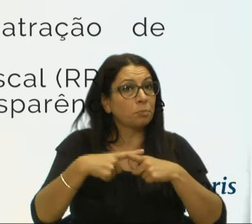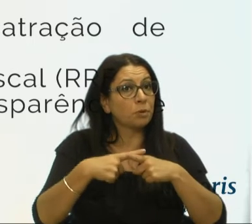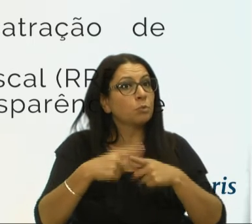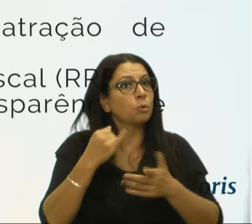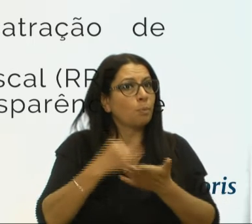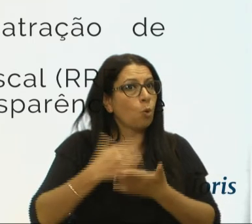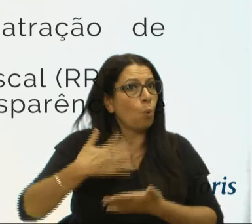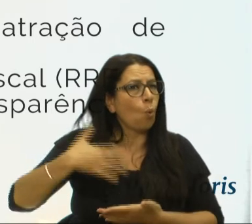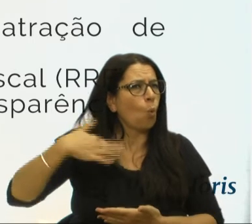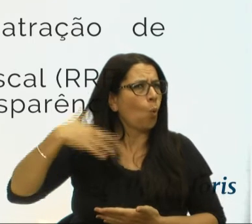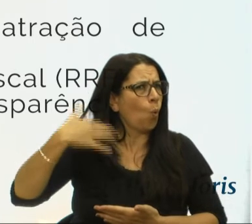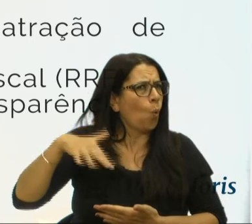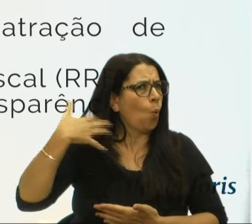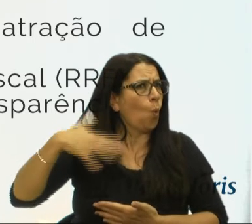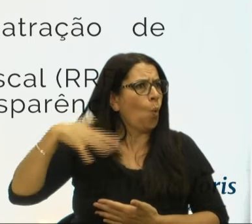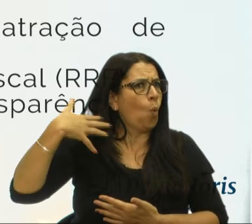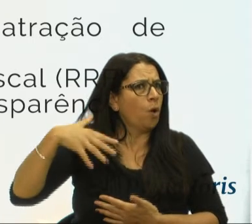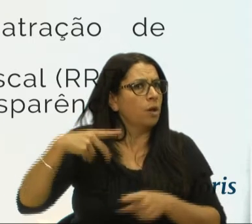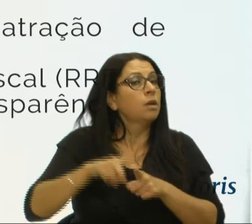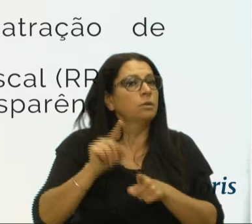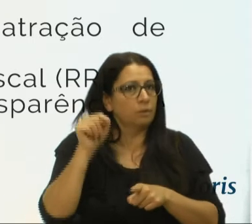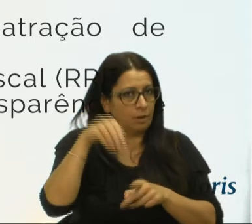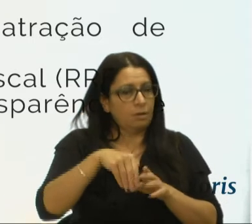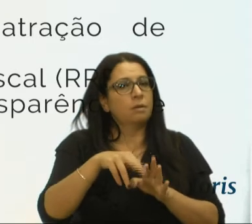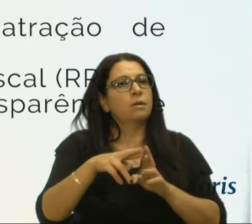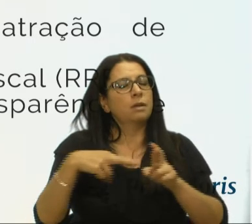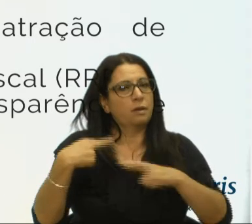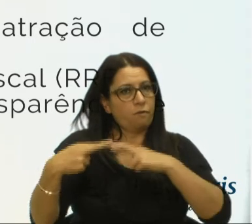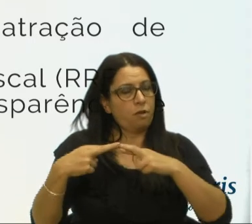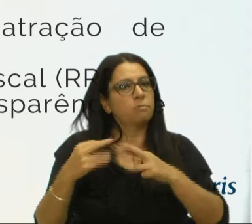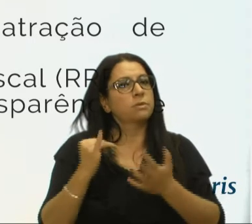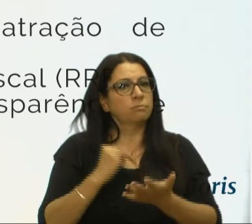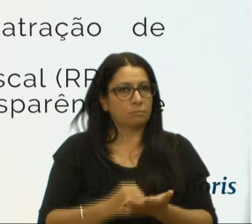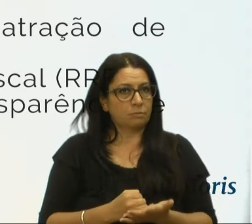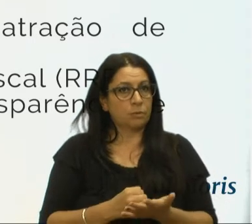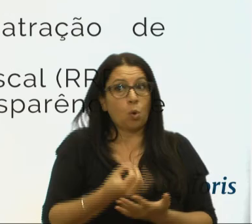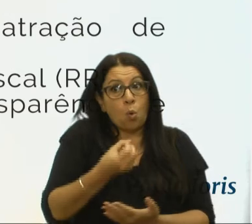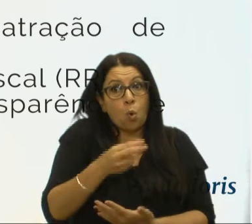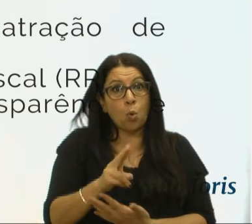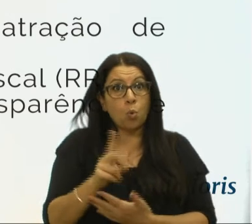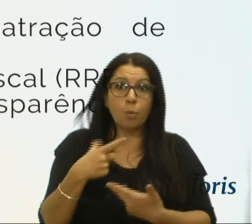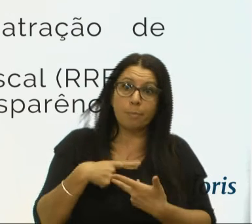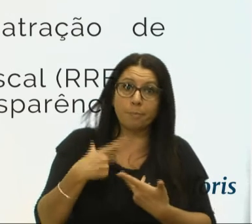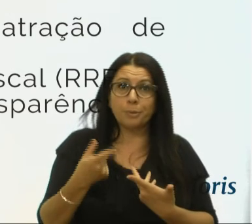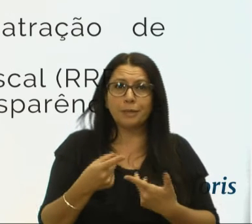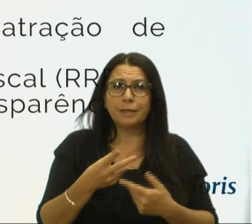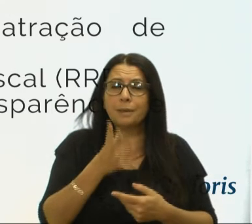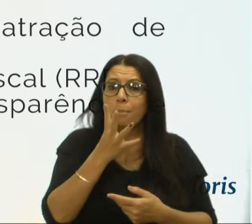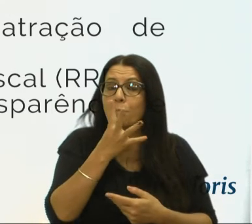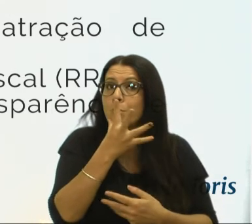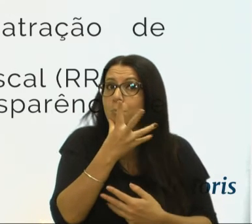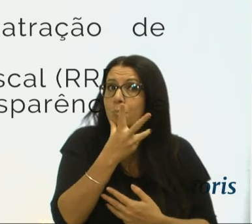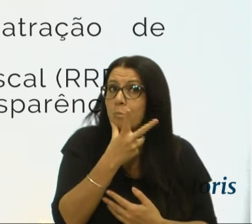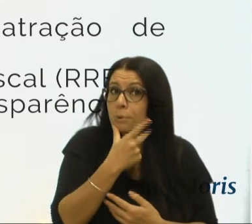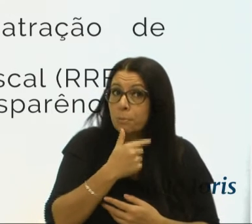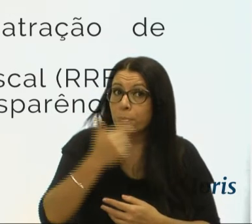imposto alto, e isso tem que entrar na reforma tributária, ou porque nós levamos muito tempo para